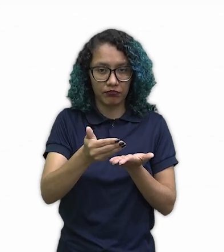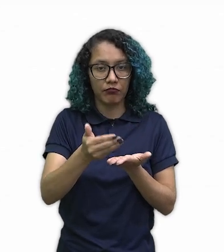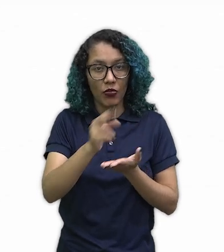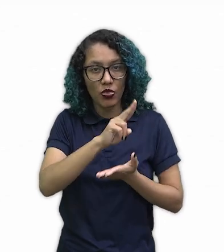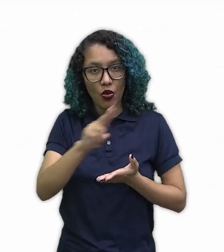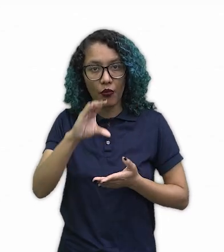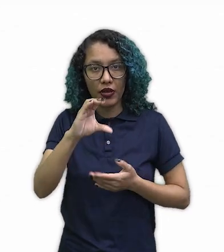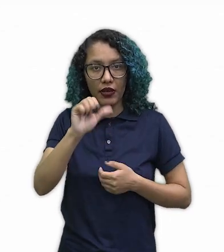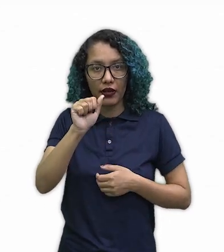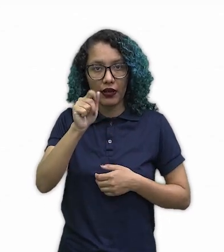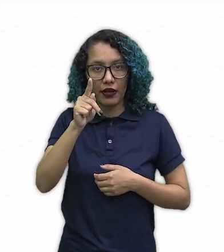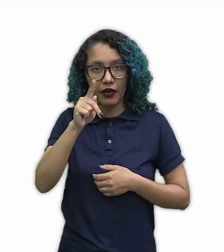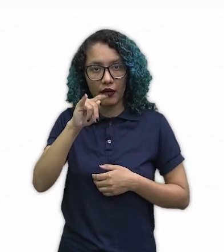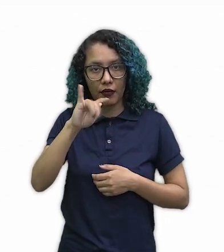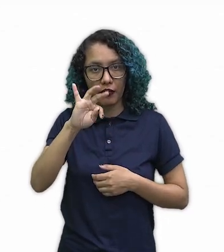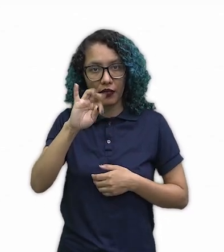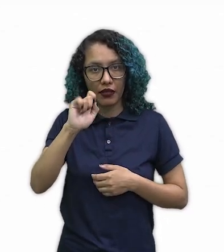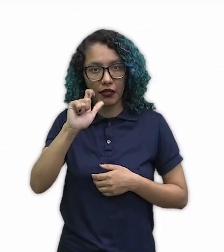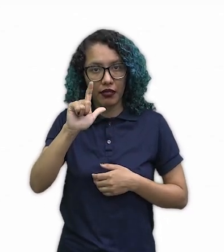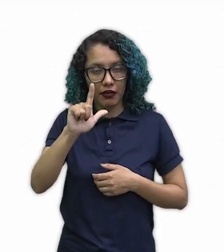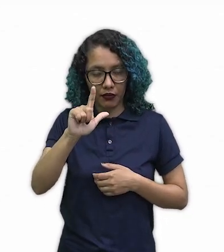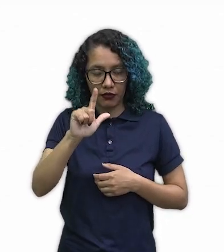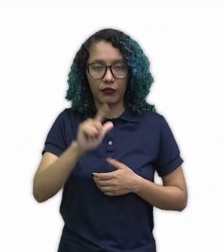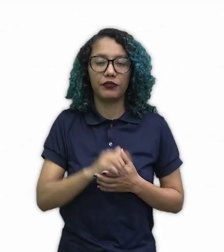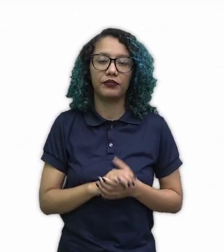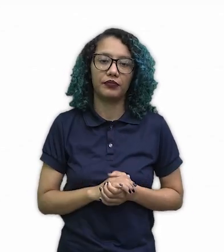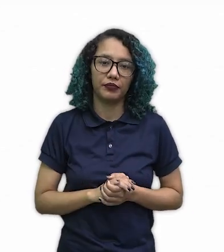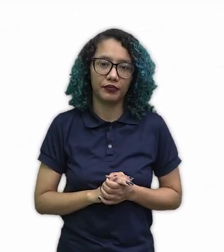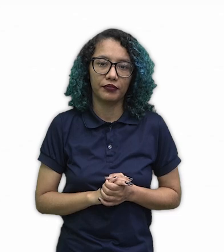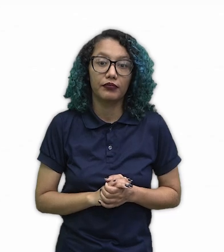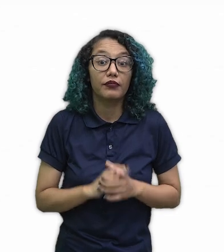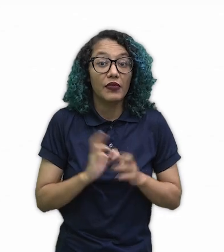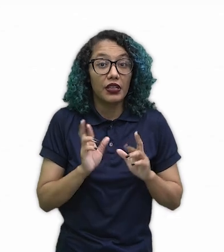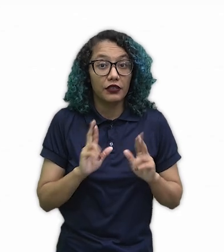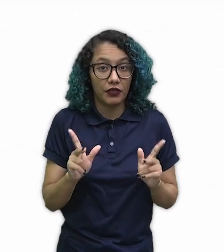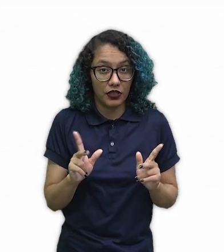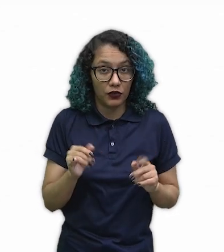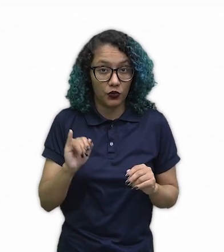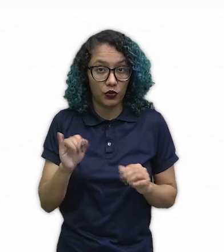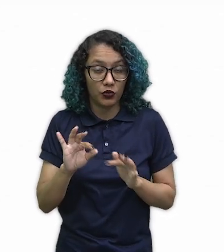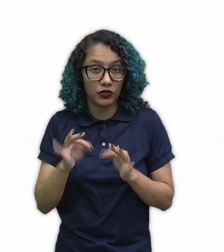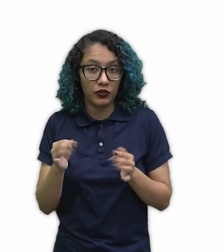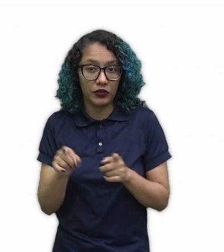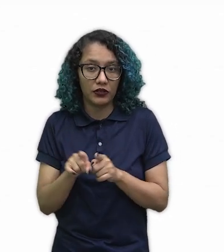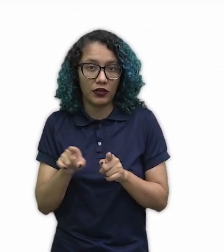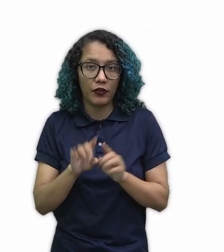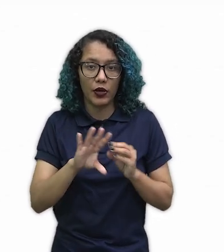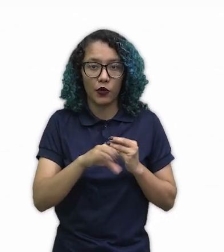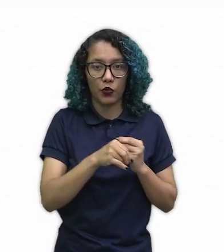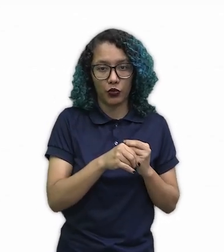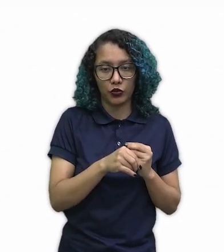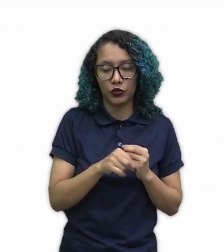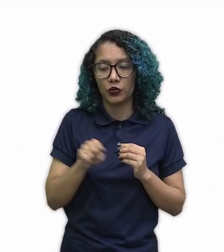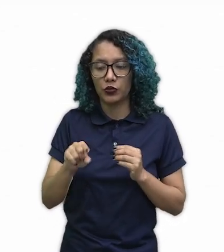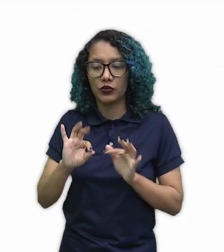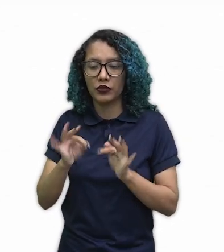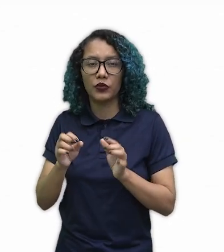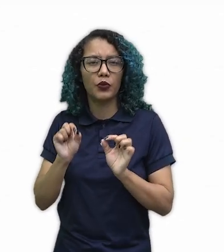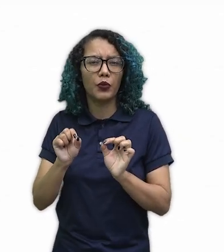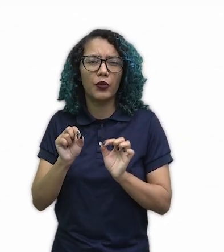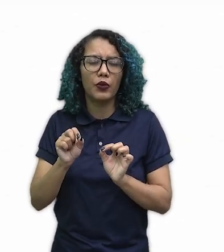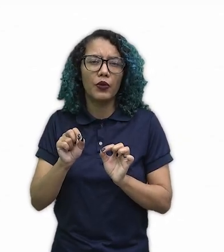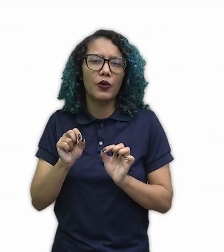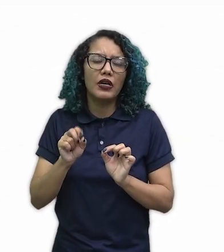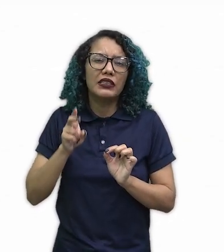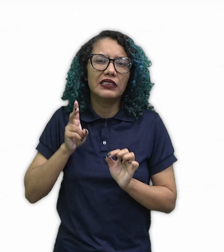de capital. Essa é a grande diferença aí, pessoal, quando se trata de juro simples e juro composto, tá